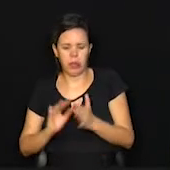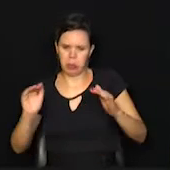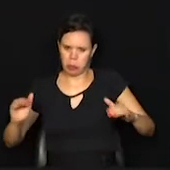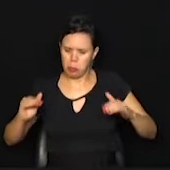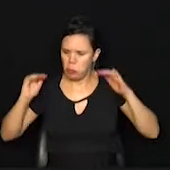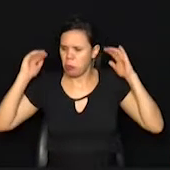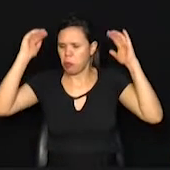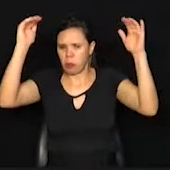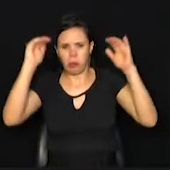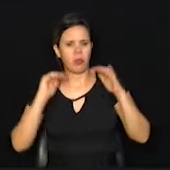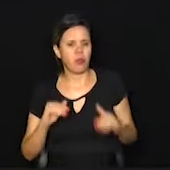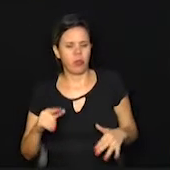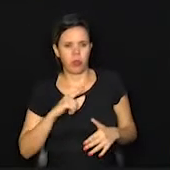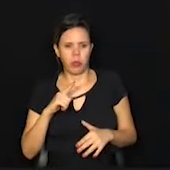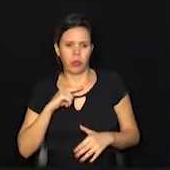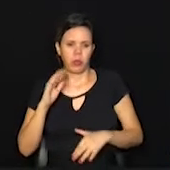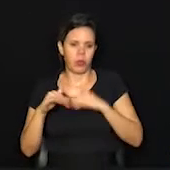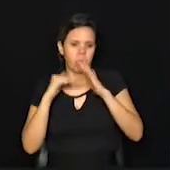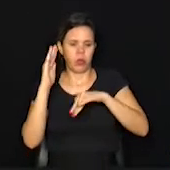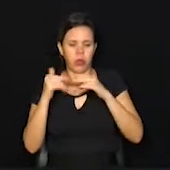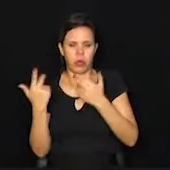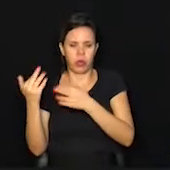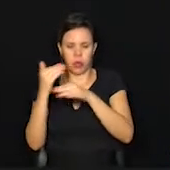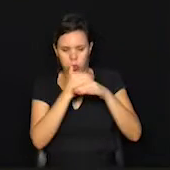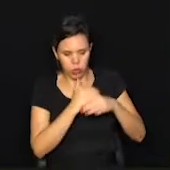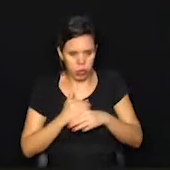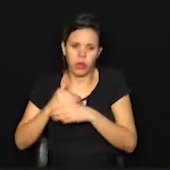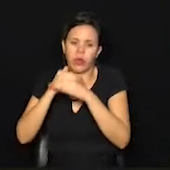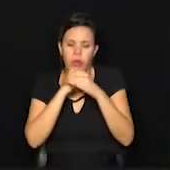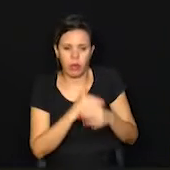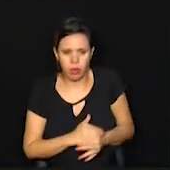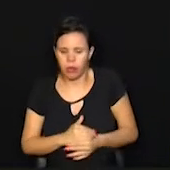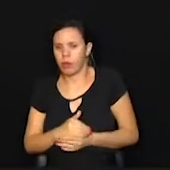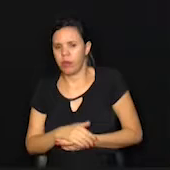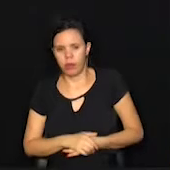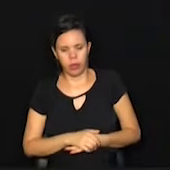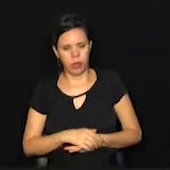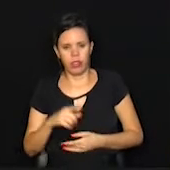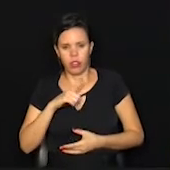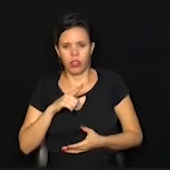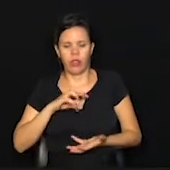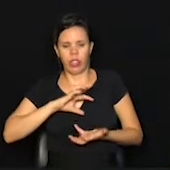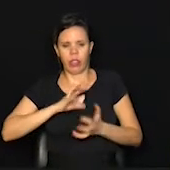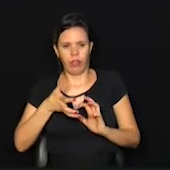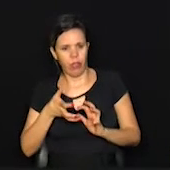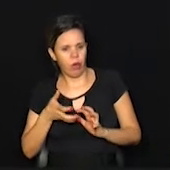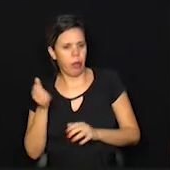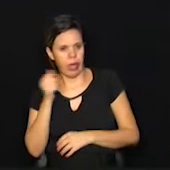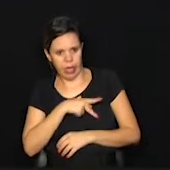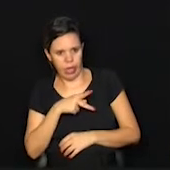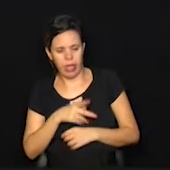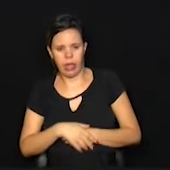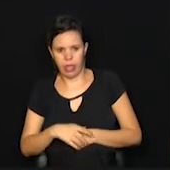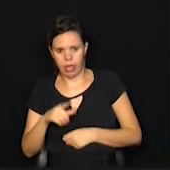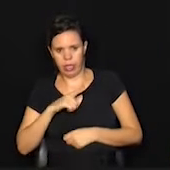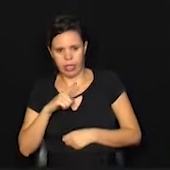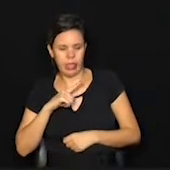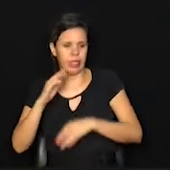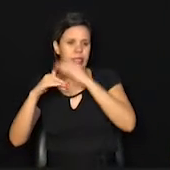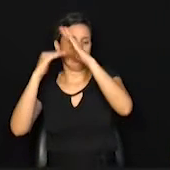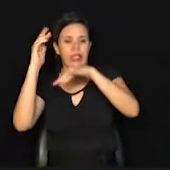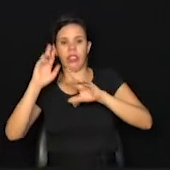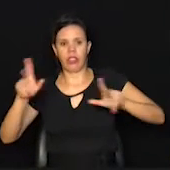soberania se tivesse um desenvolvimento com igualdade social que tivesse reforma agrária e se tivesse um